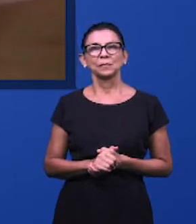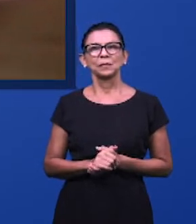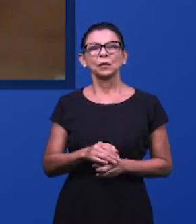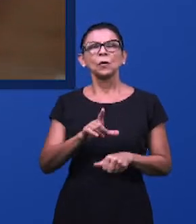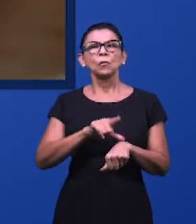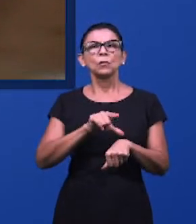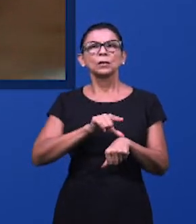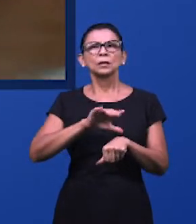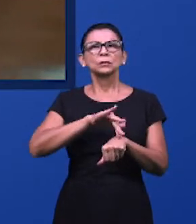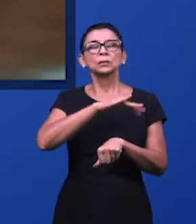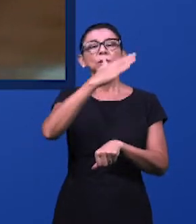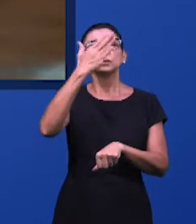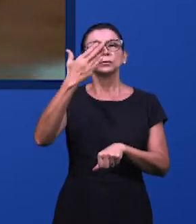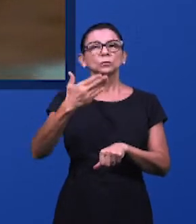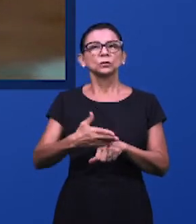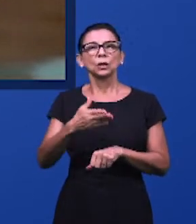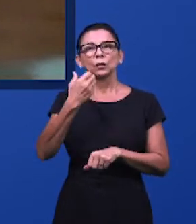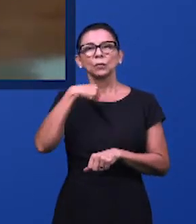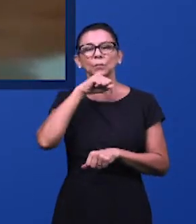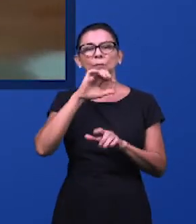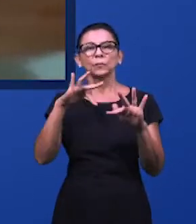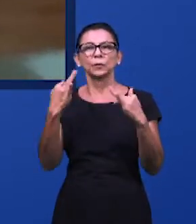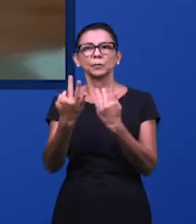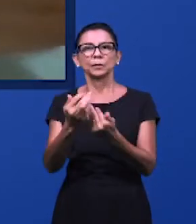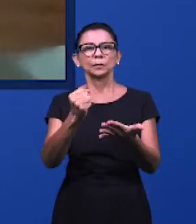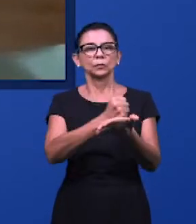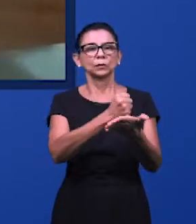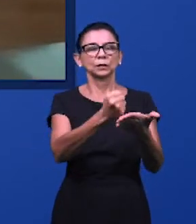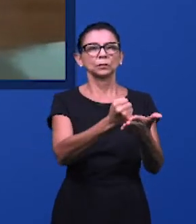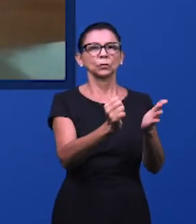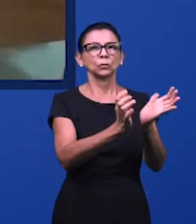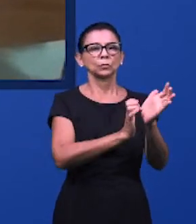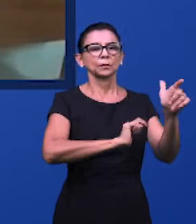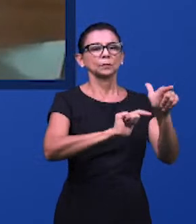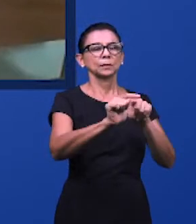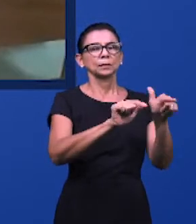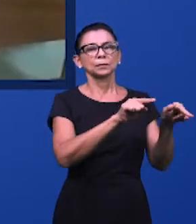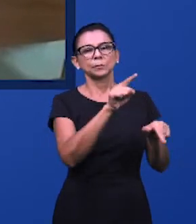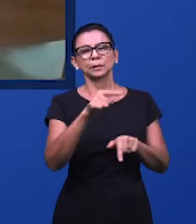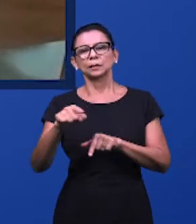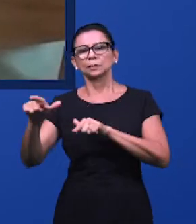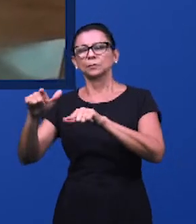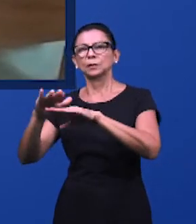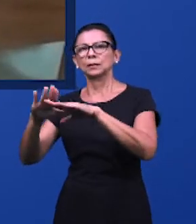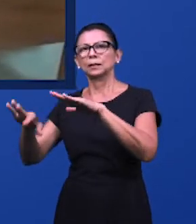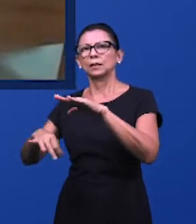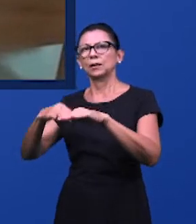horários do dia o pai da família contratou trabalhadores para a vinha?